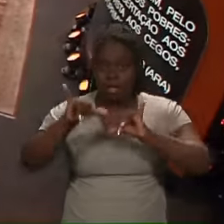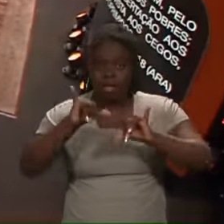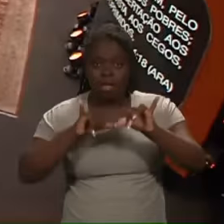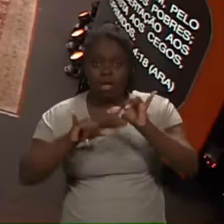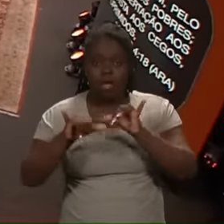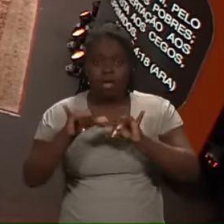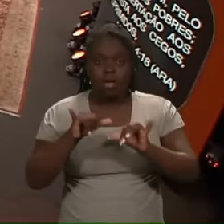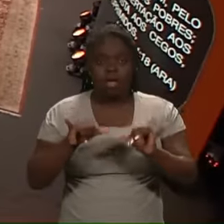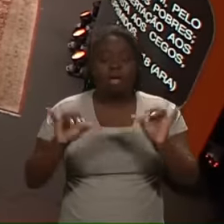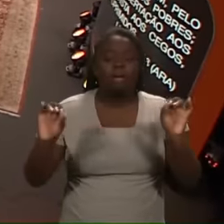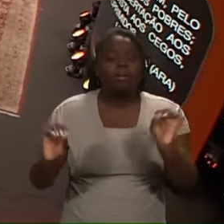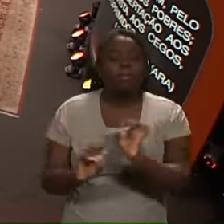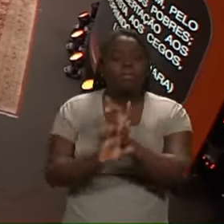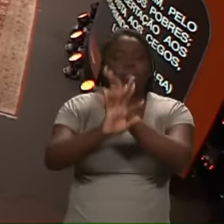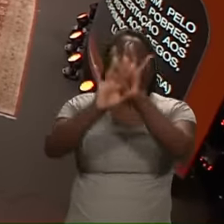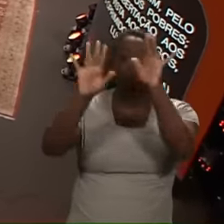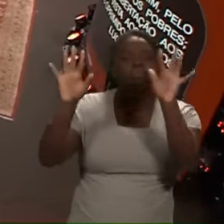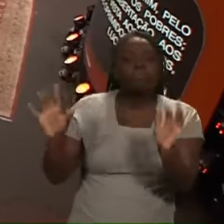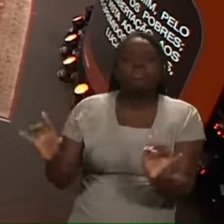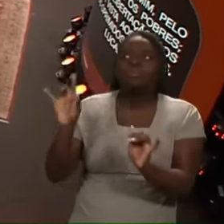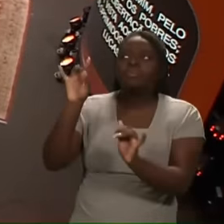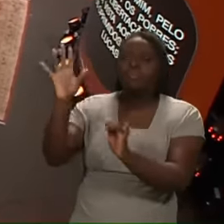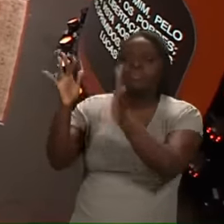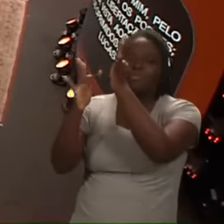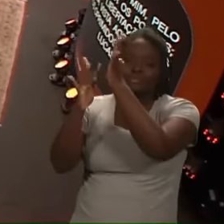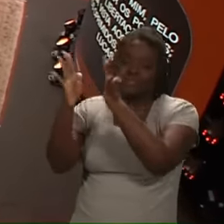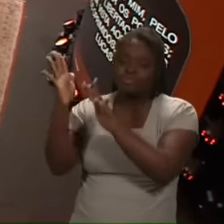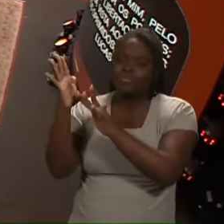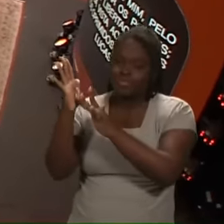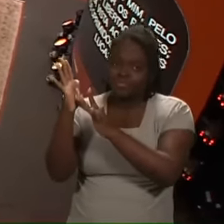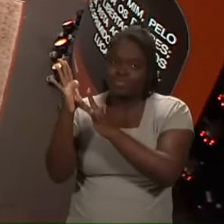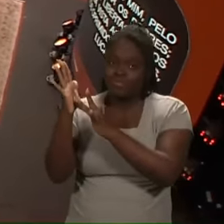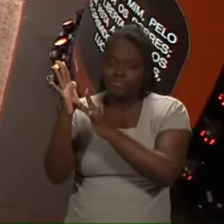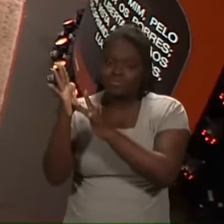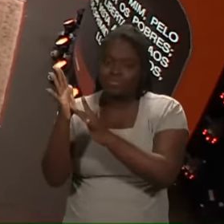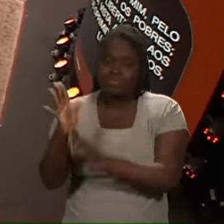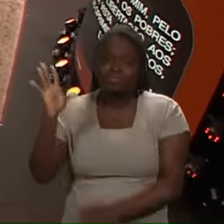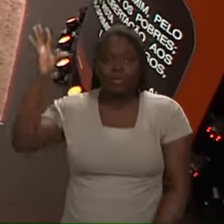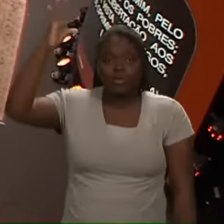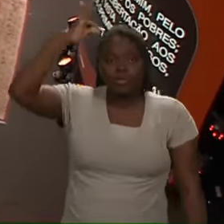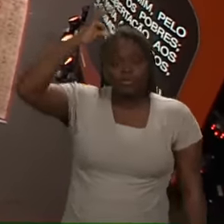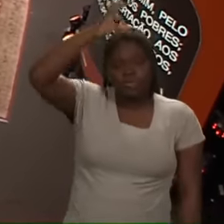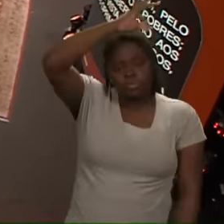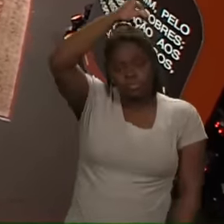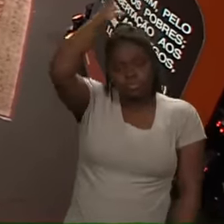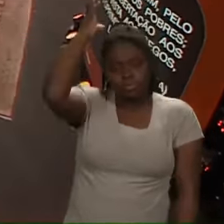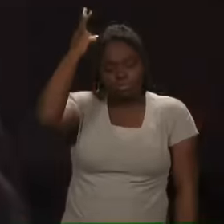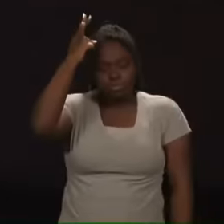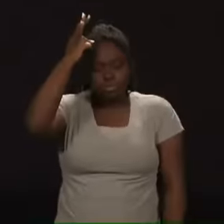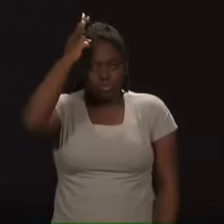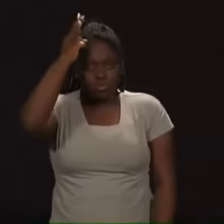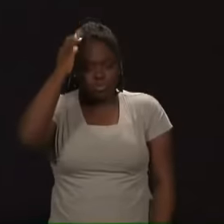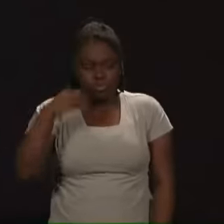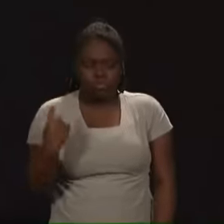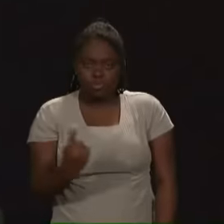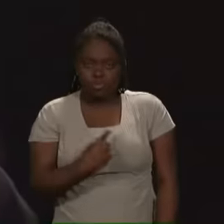ela só glorifica a Jesus. O Espírito Santo na nossa vida,